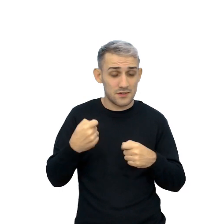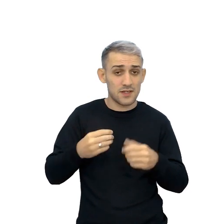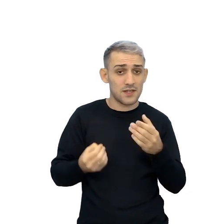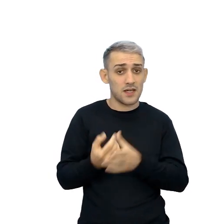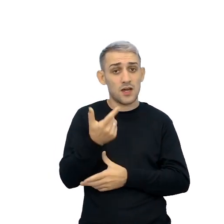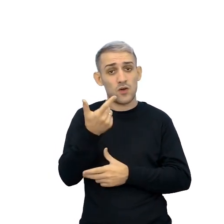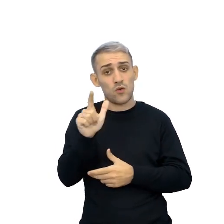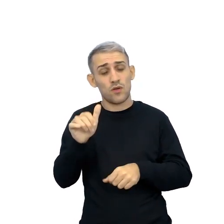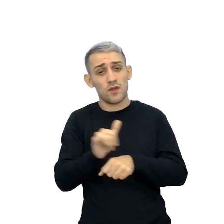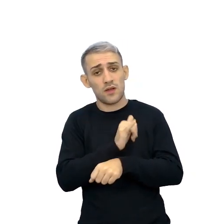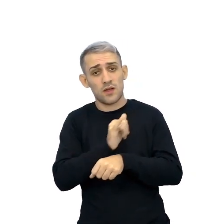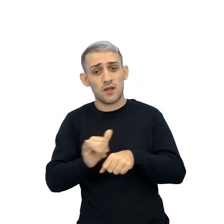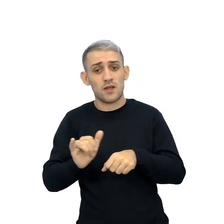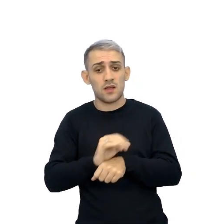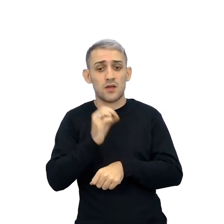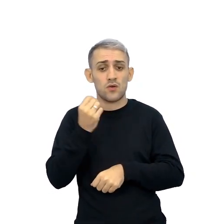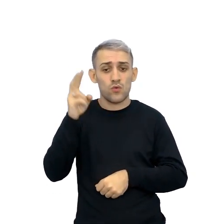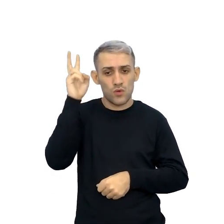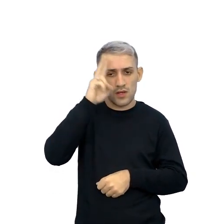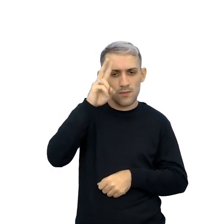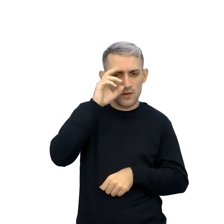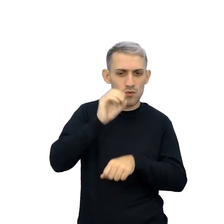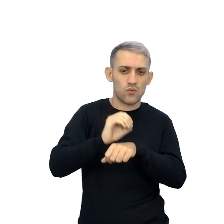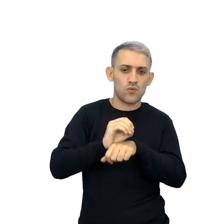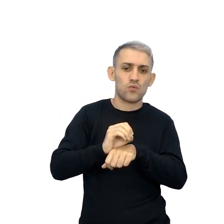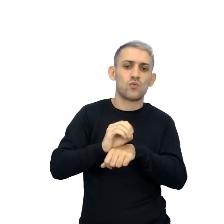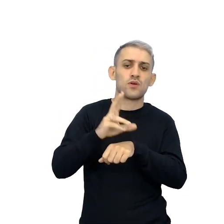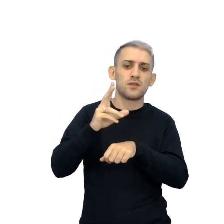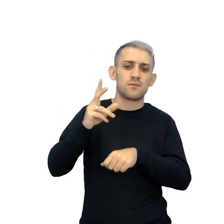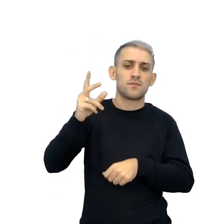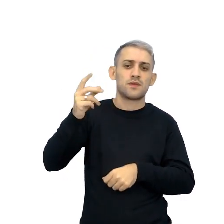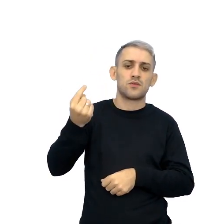ou de uma reestruturação do conhecimento